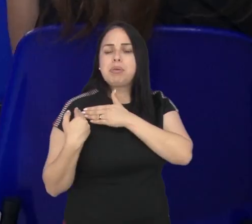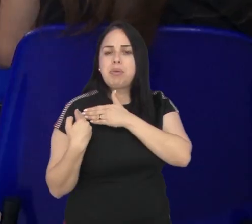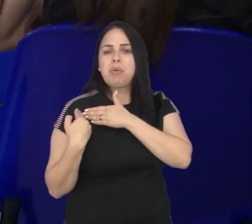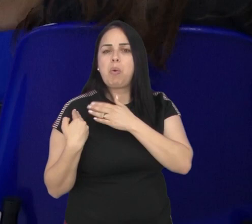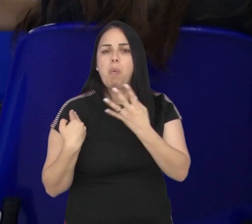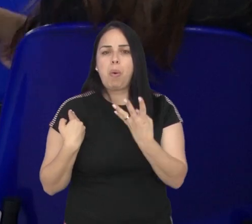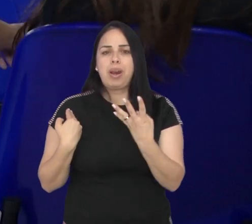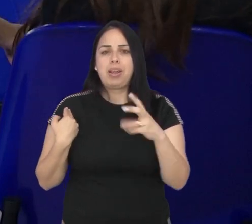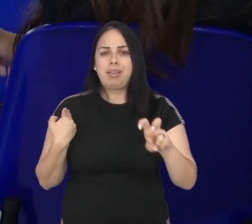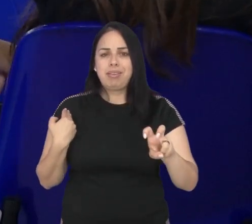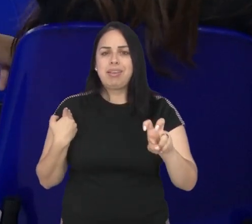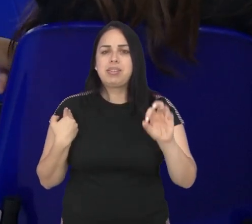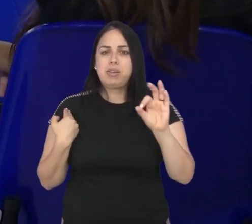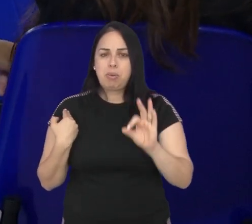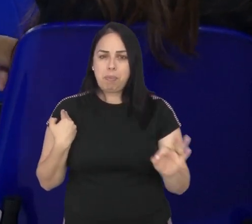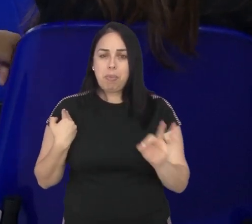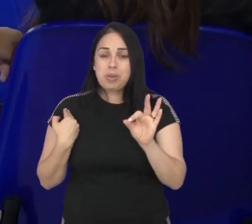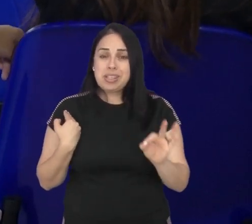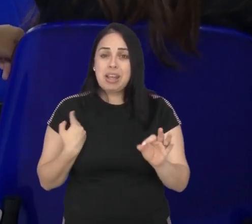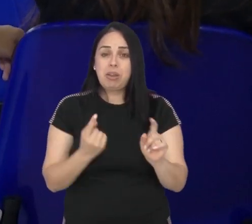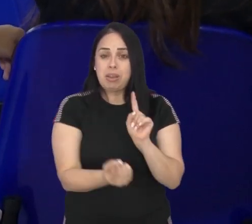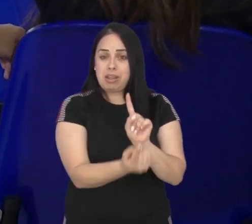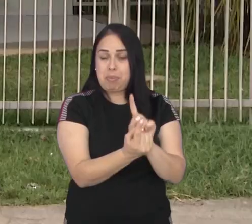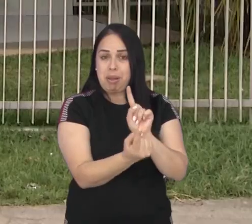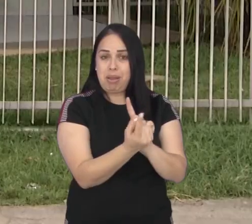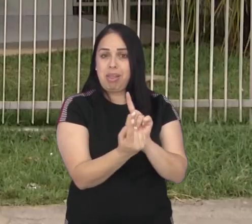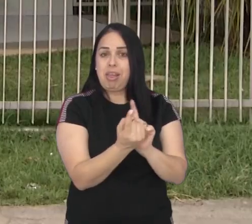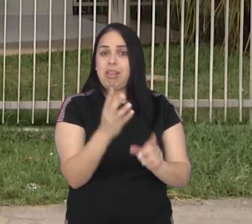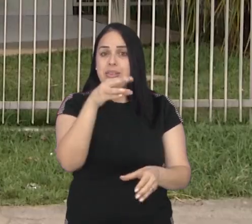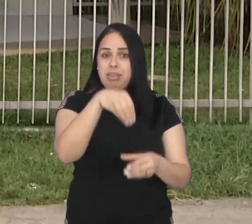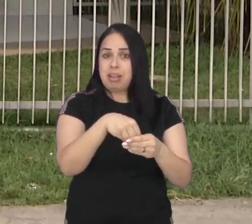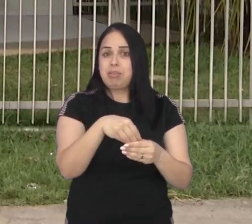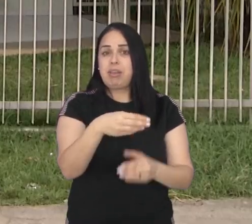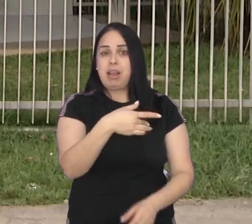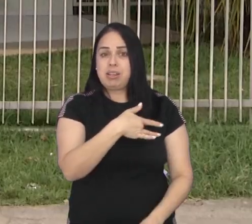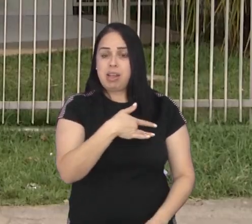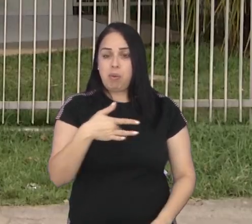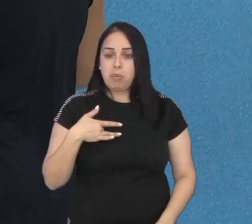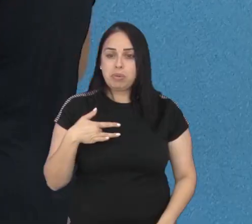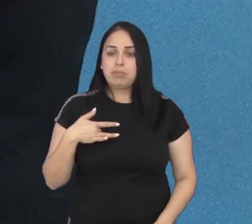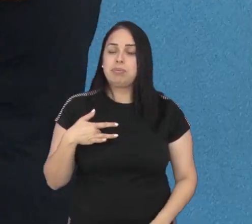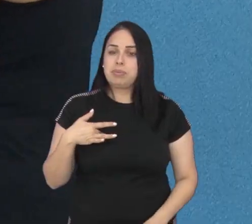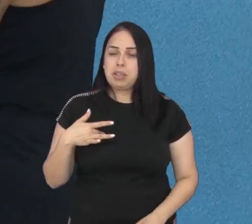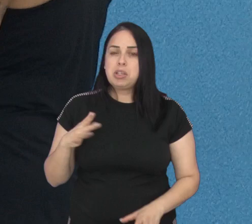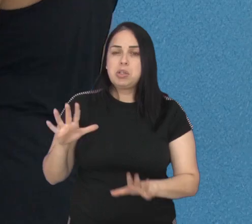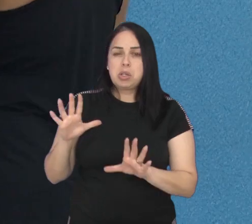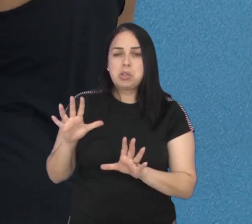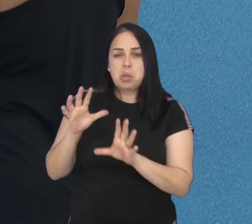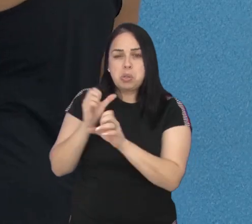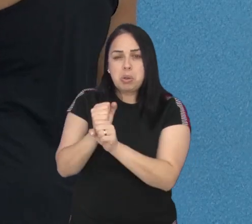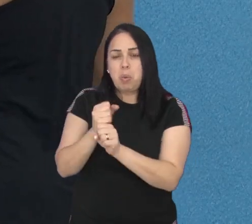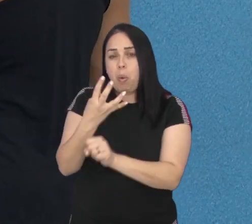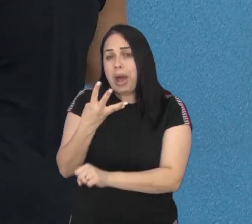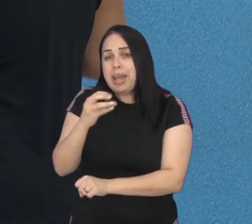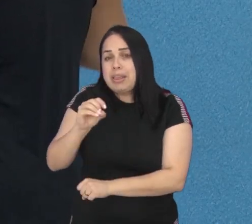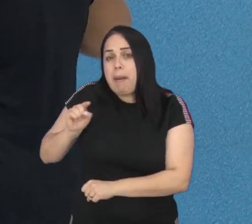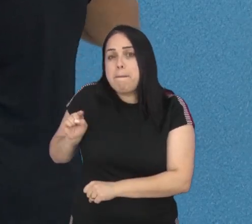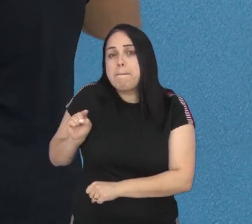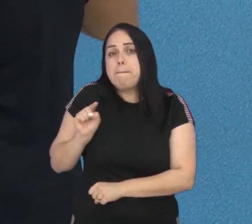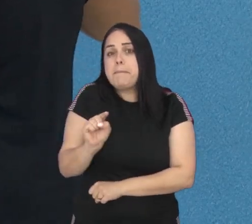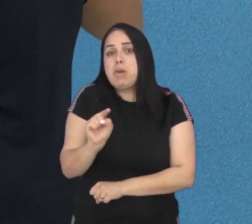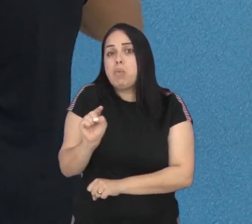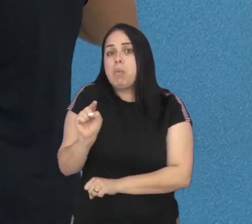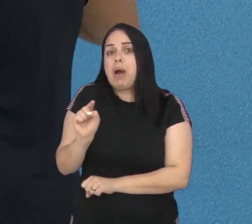absorver 45% dos pronto-atendimentos na rede municipal de saúde. Ao todo, são feitos cerca de 40